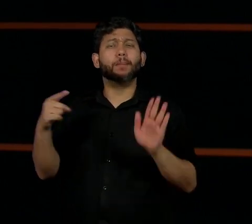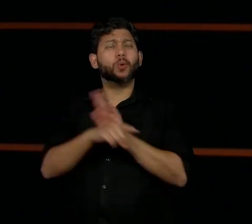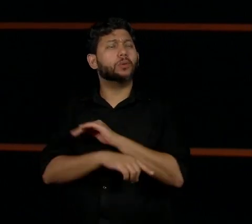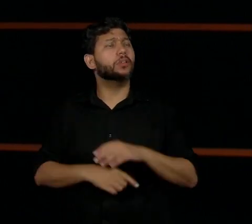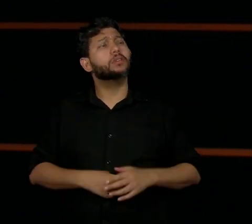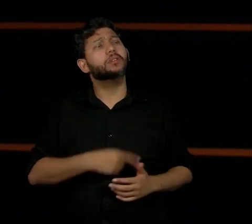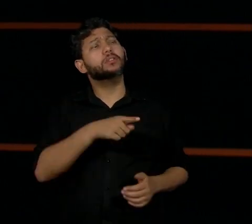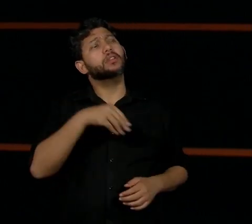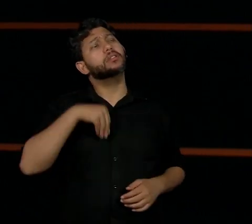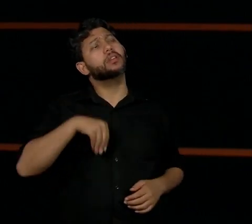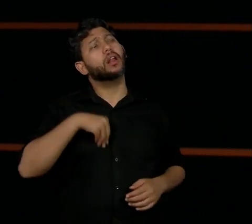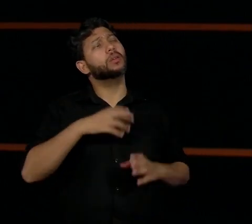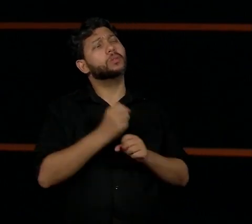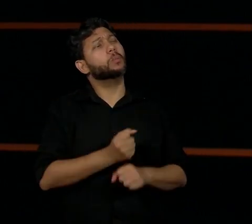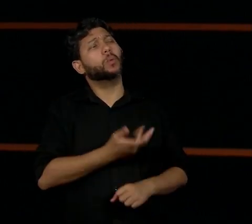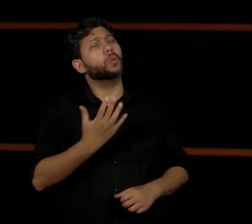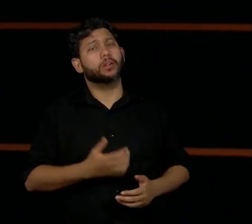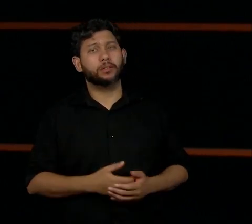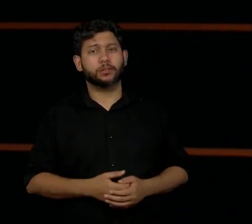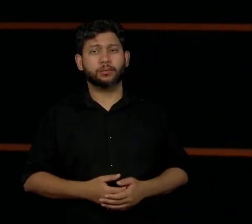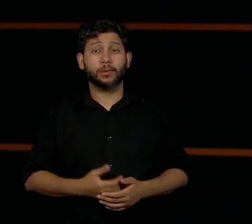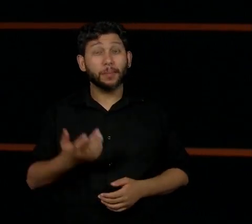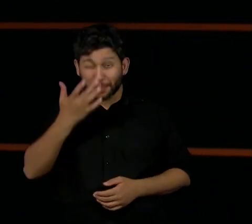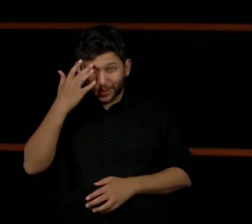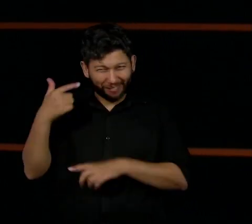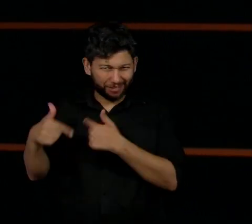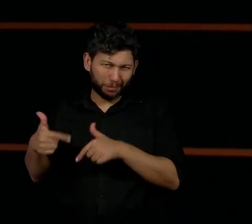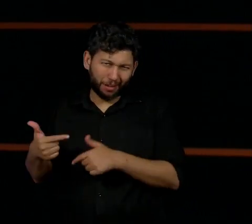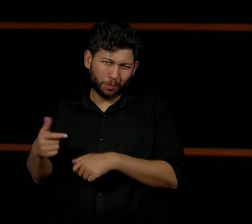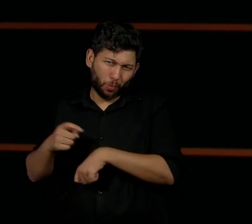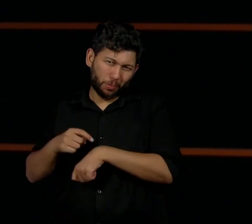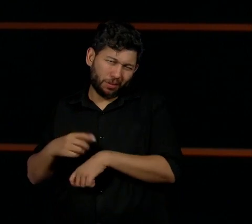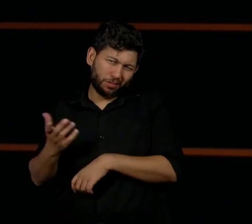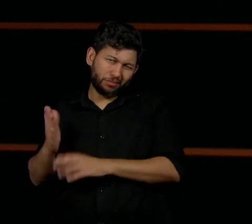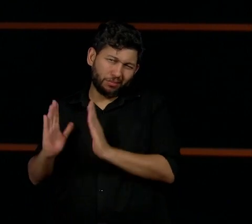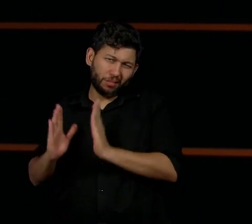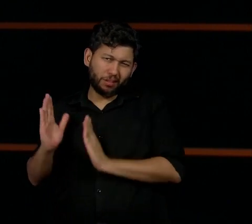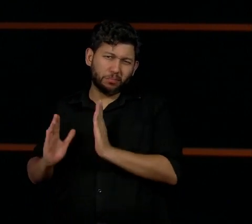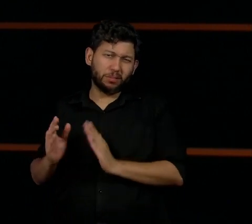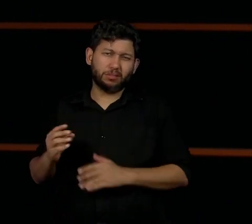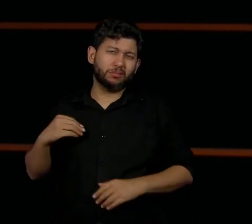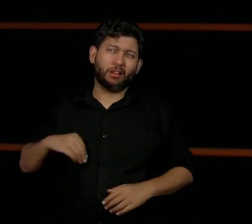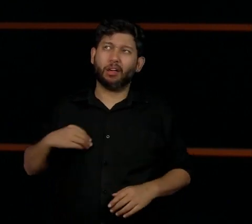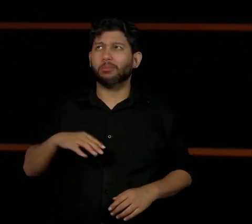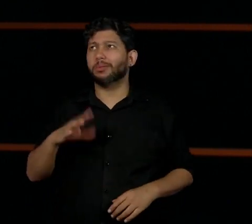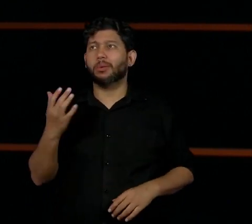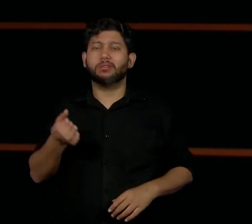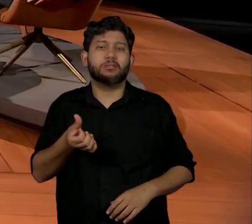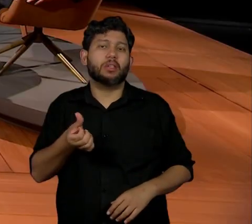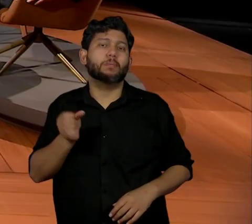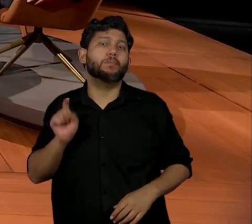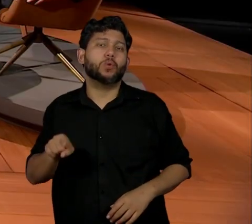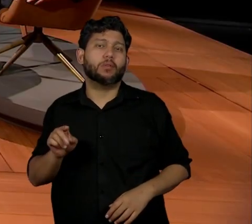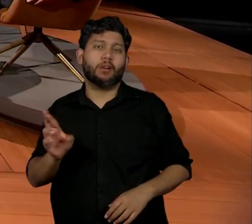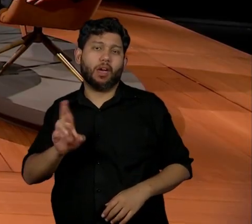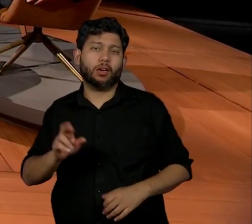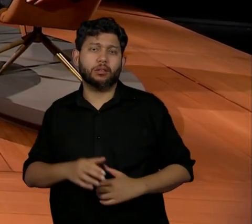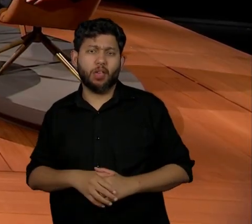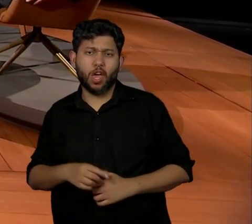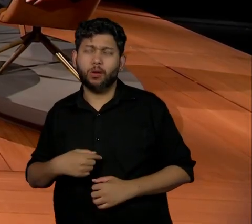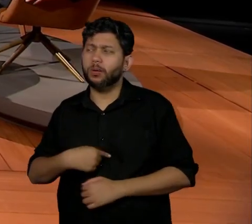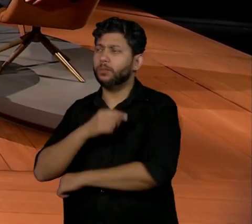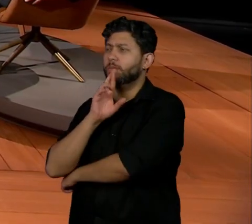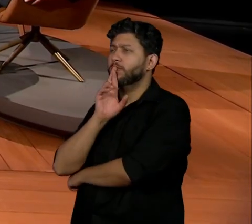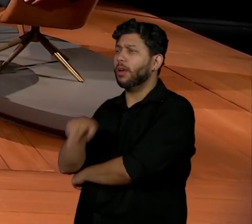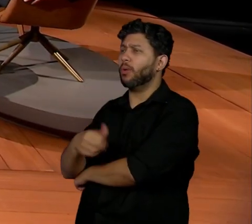ganhar? Um roteirista bom como o Enfio, que trabalhava na época lá, ganhava, sei lá, 6 mil reais. E eu disse, 10